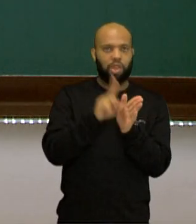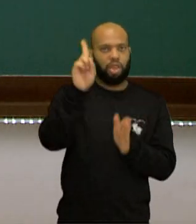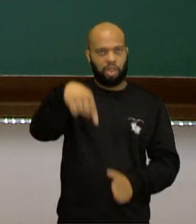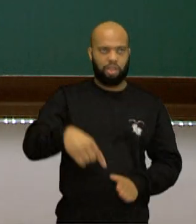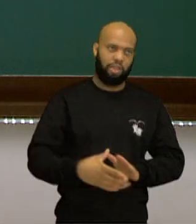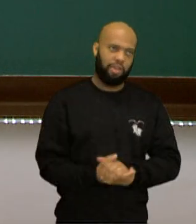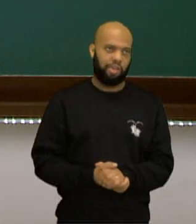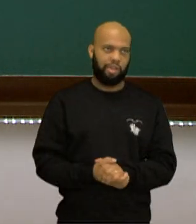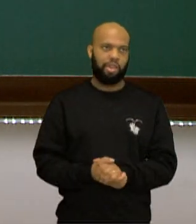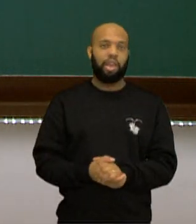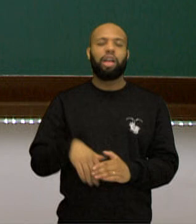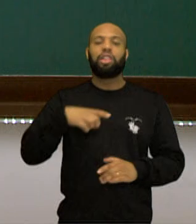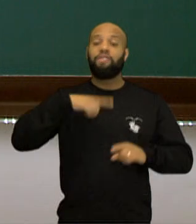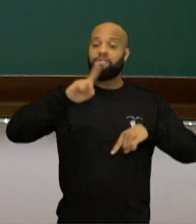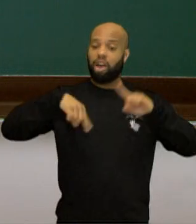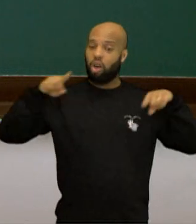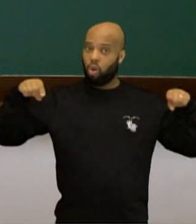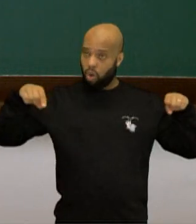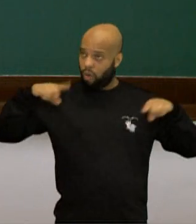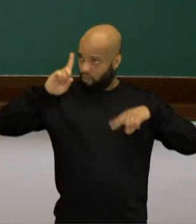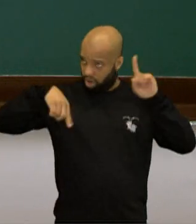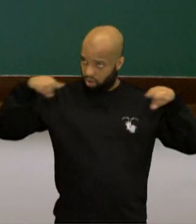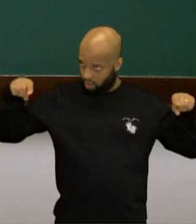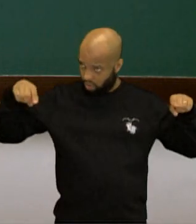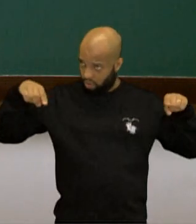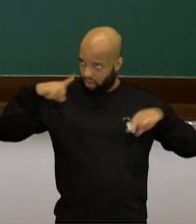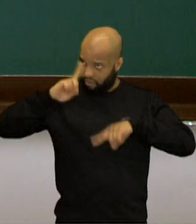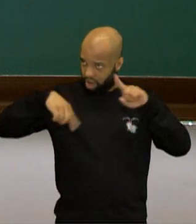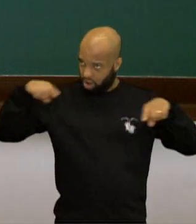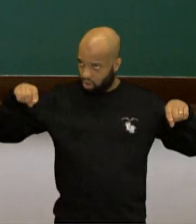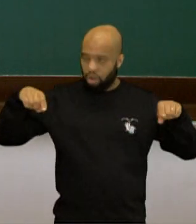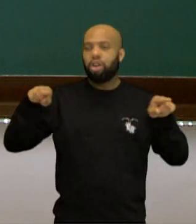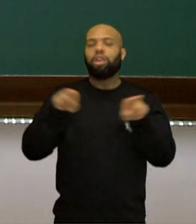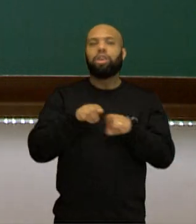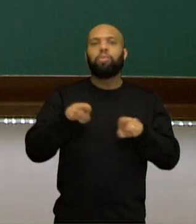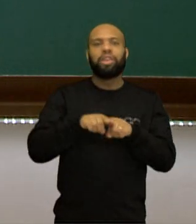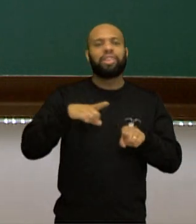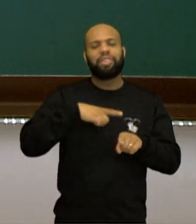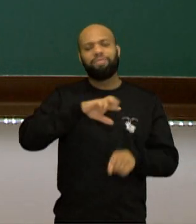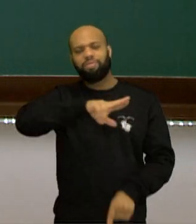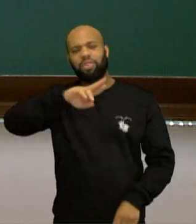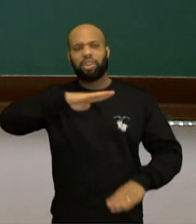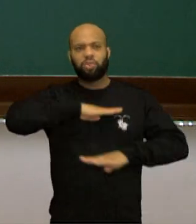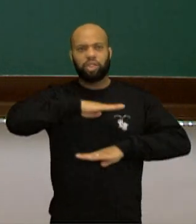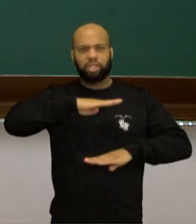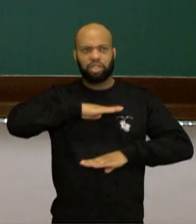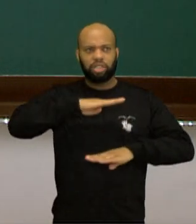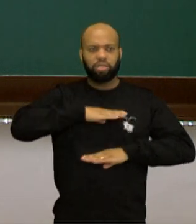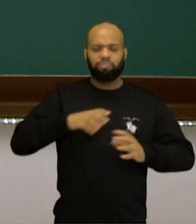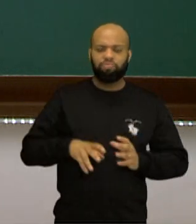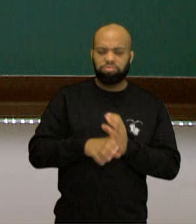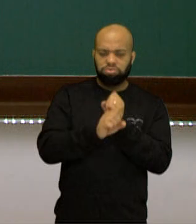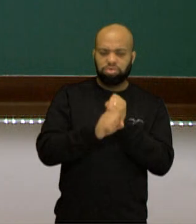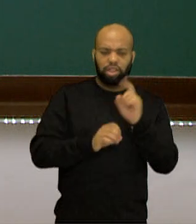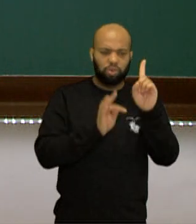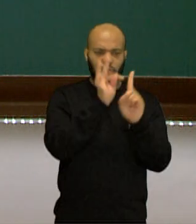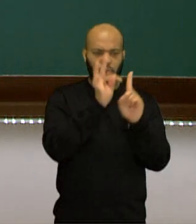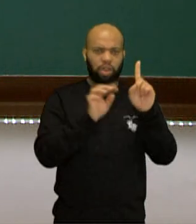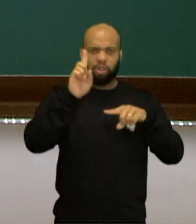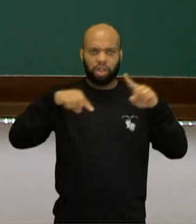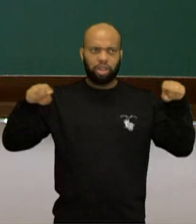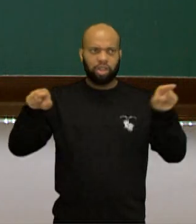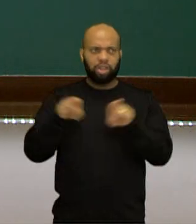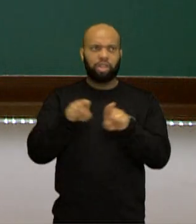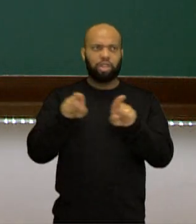menos. Qual foi a variação? Então, já foi visto em várias situações problema. Calcule a variação de temperatura, calcule